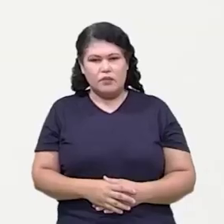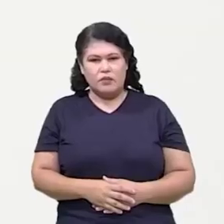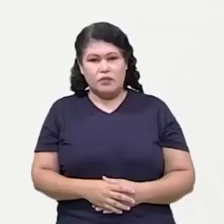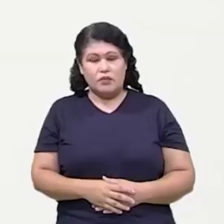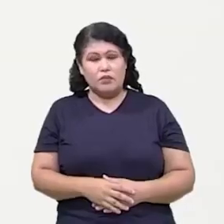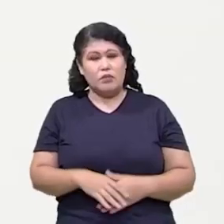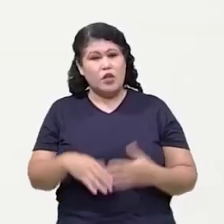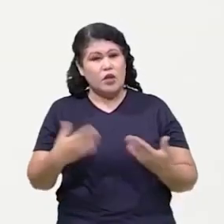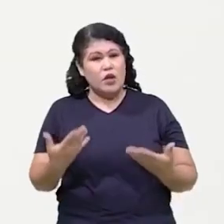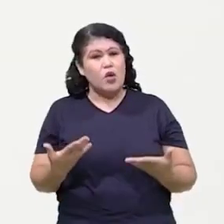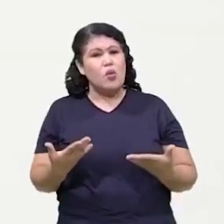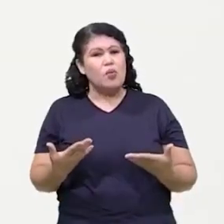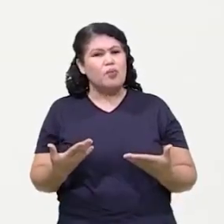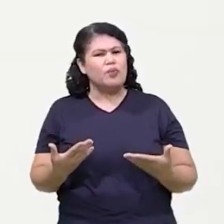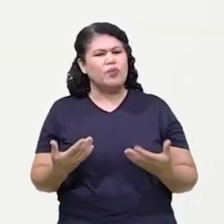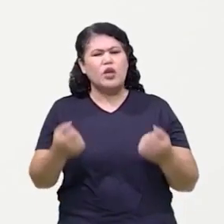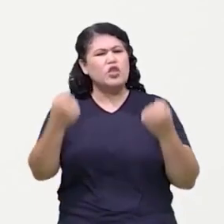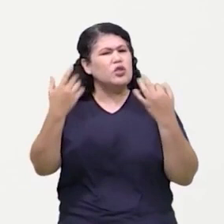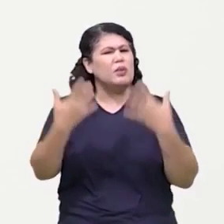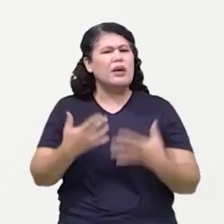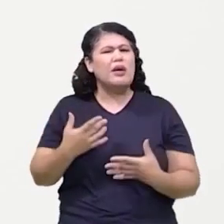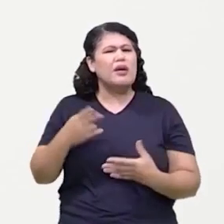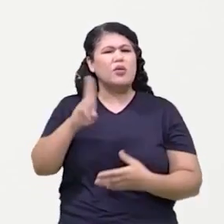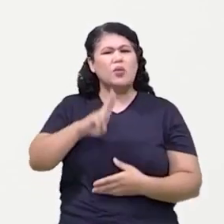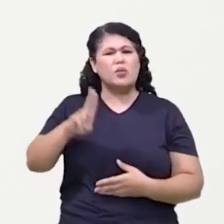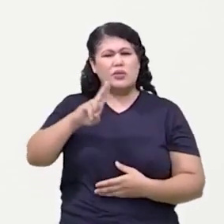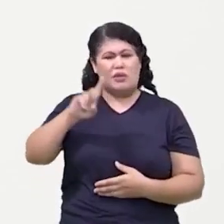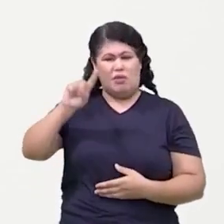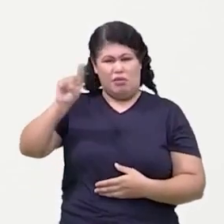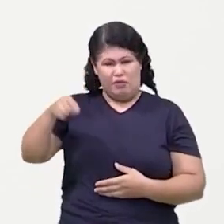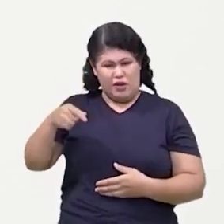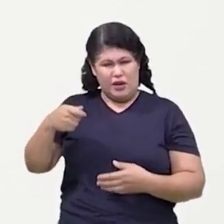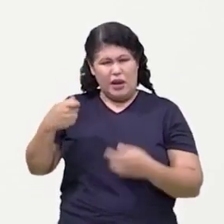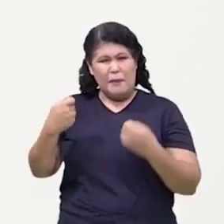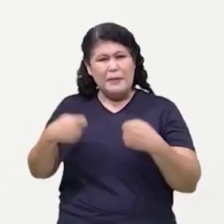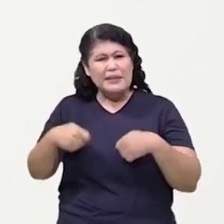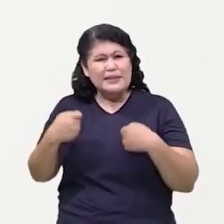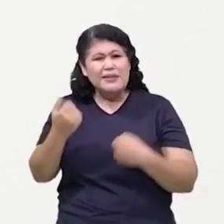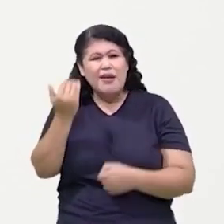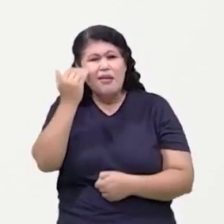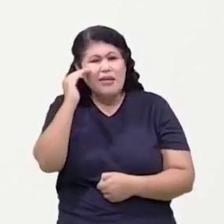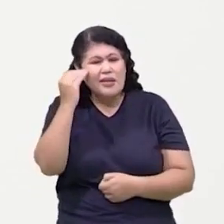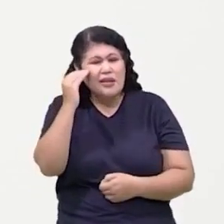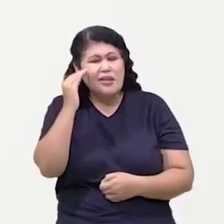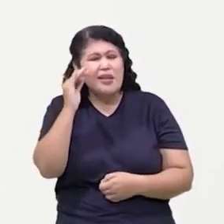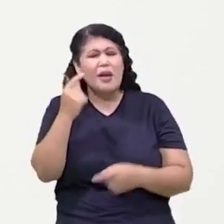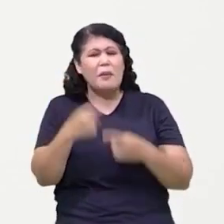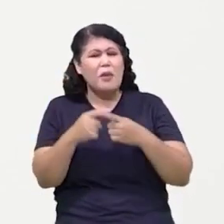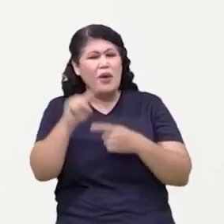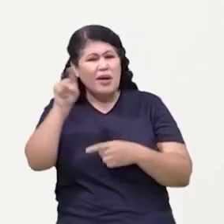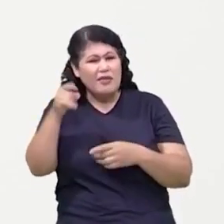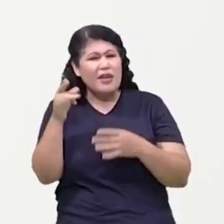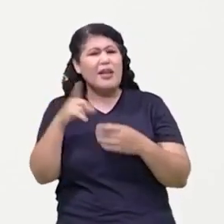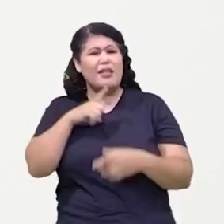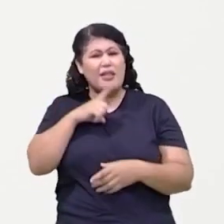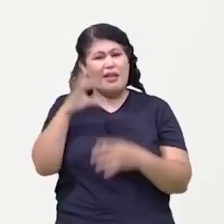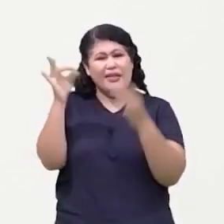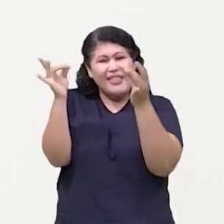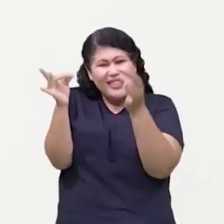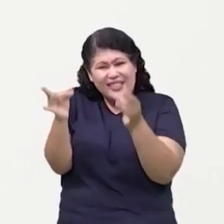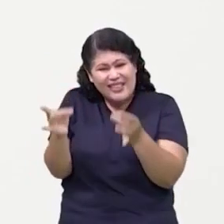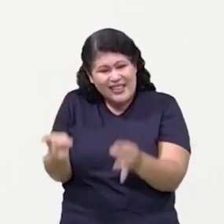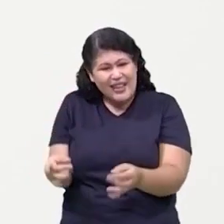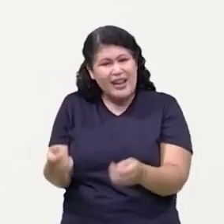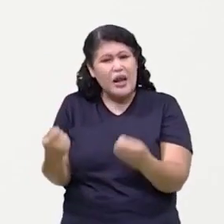Quando a gente diz, voltando a falar sobre a vírgula, é porque a necessidade de detalhar, a necessidade de